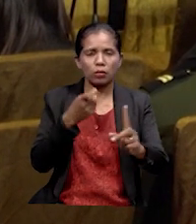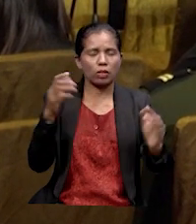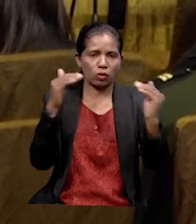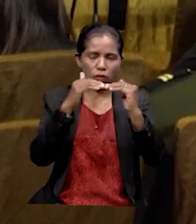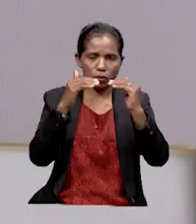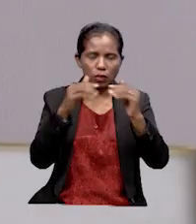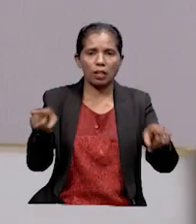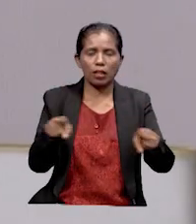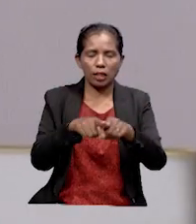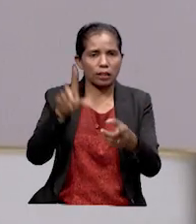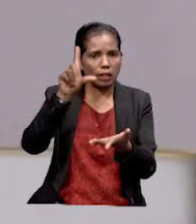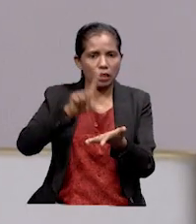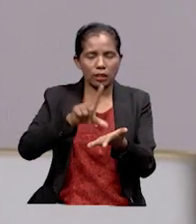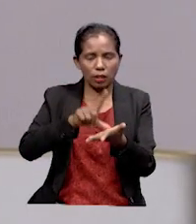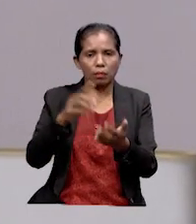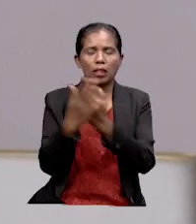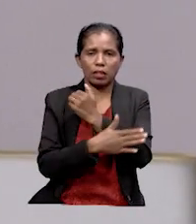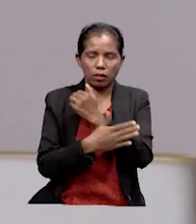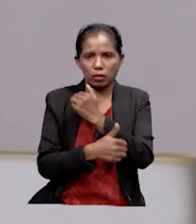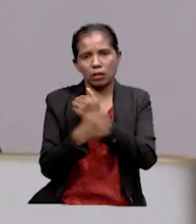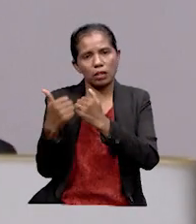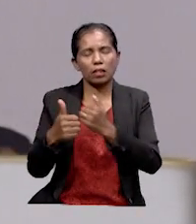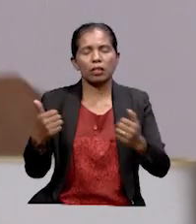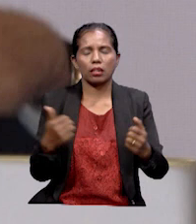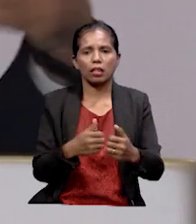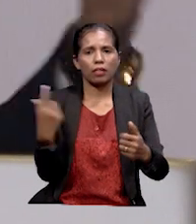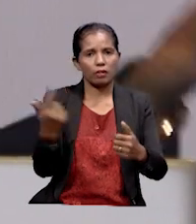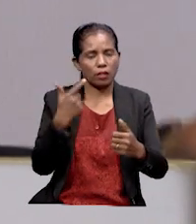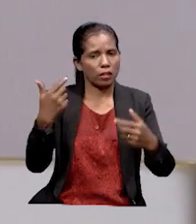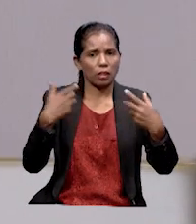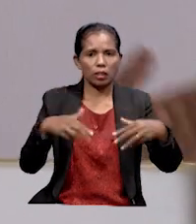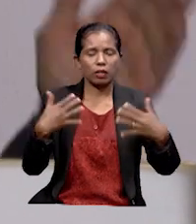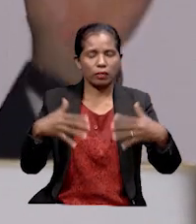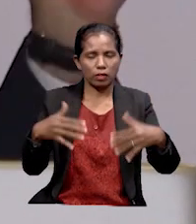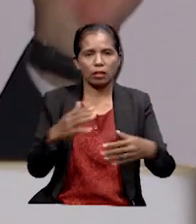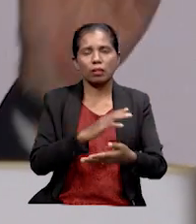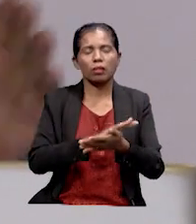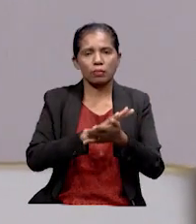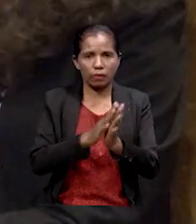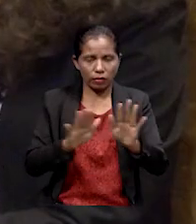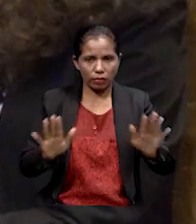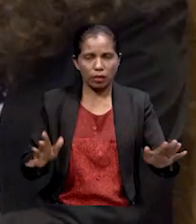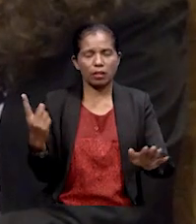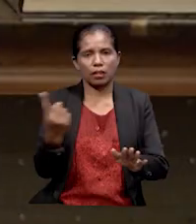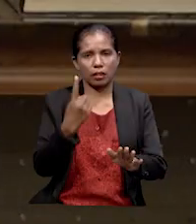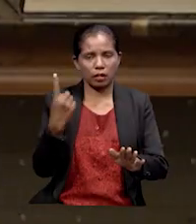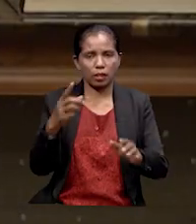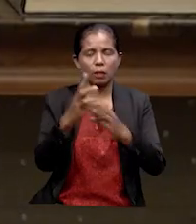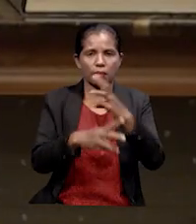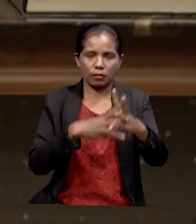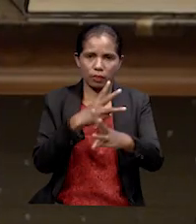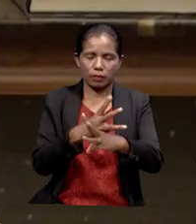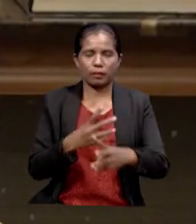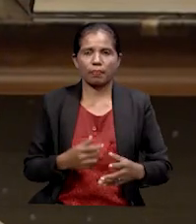nação Sira, né, sempre e a conflito, a tubanate no promove na fatindame e a mundo. Naran